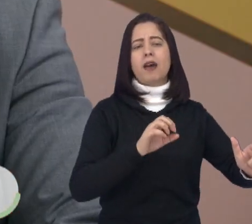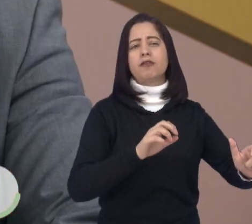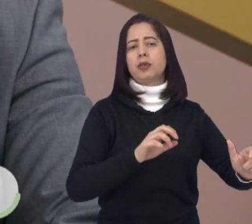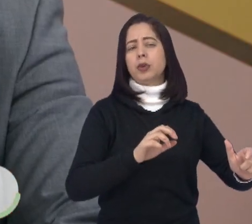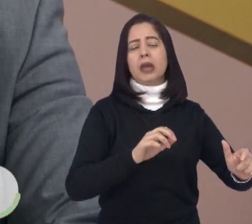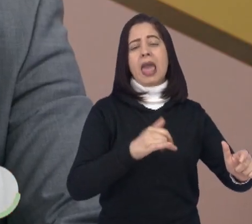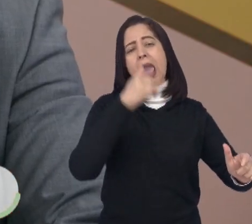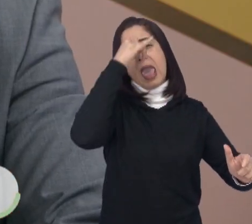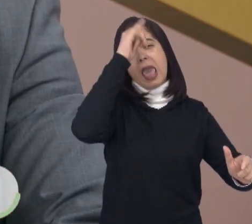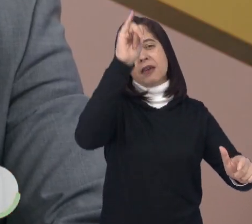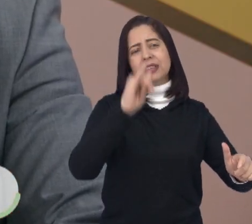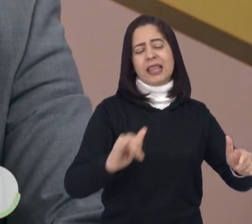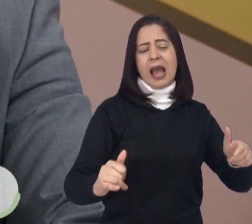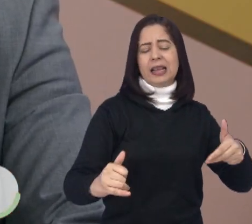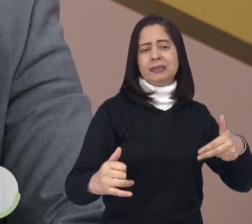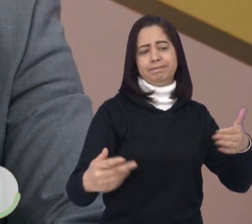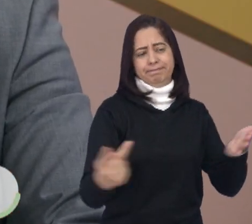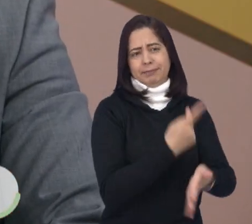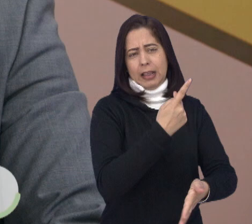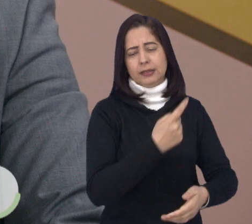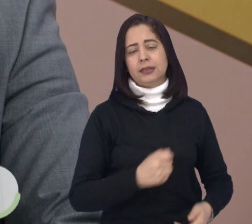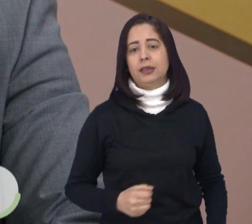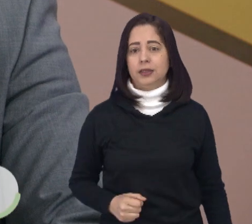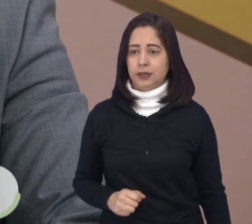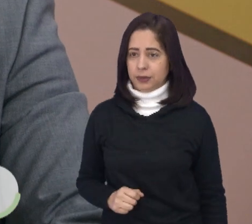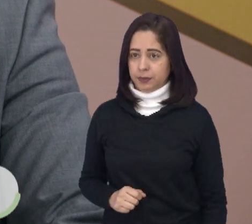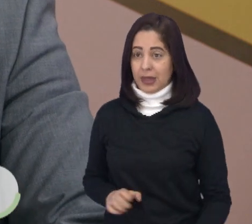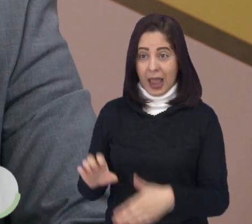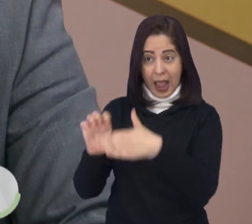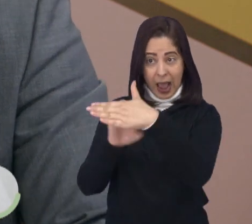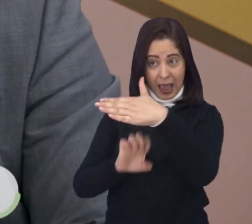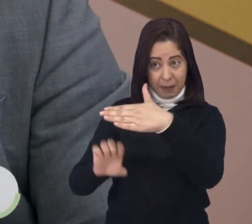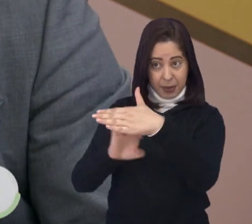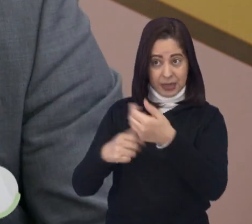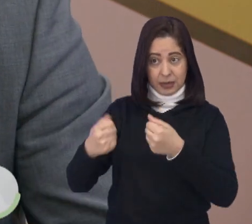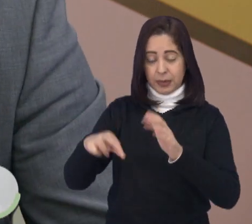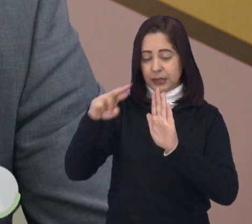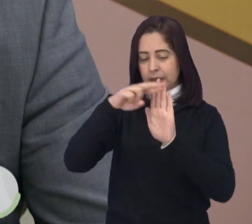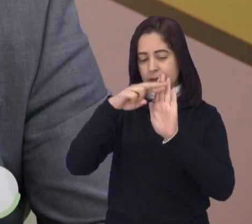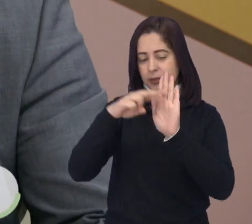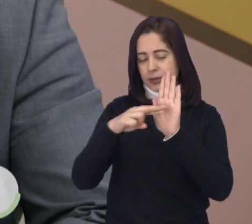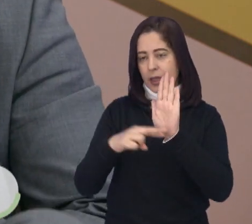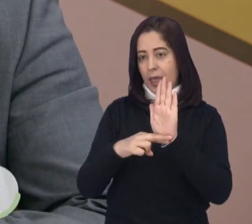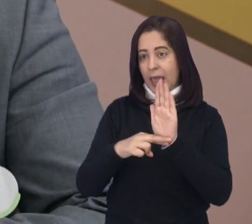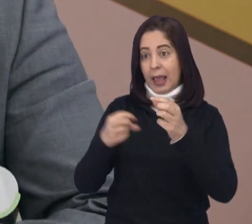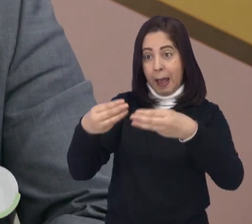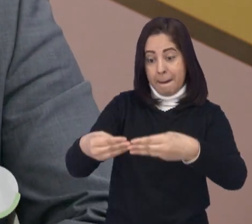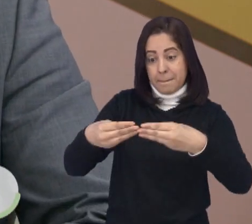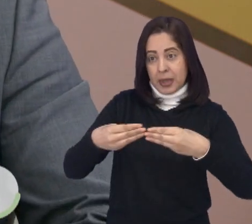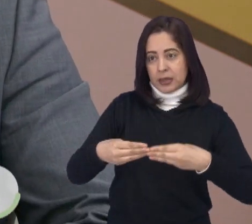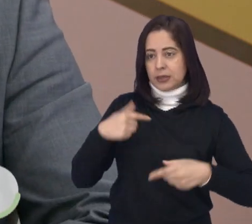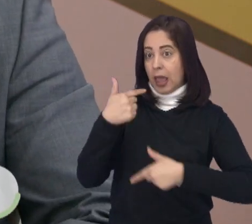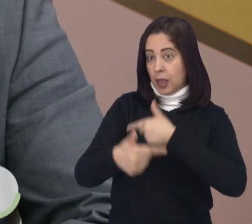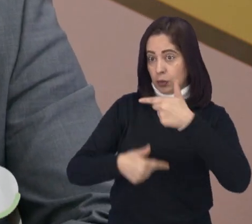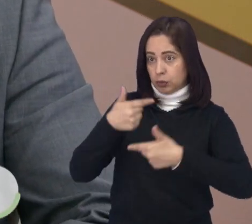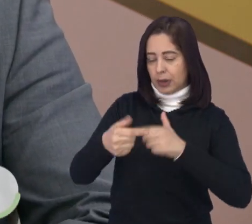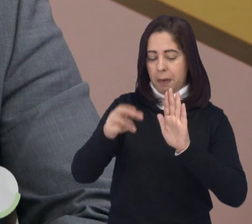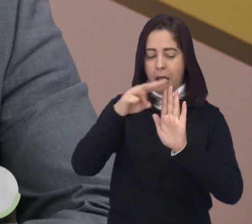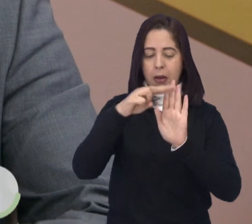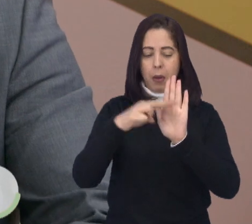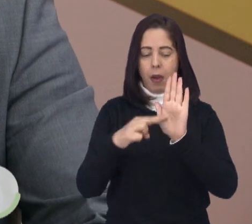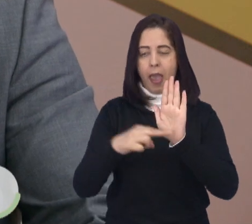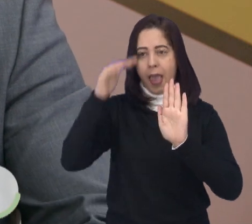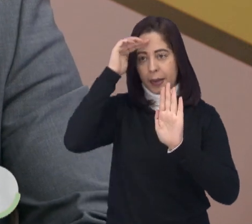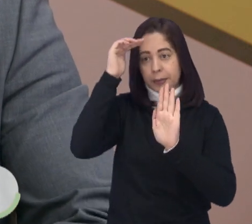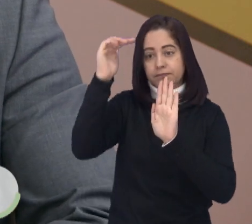Certo. A empresa ela tem que cumprir as normas regulamentadoras do Ministério do Trabalho, né, para iniciar, digamos assim,